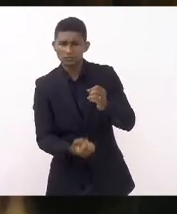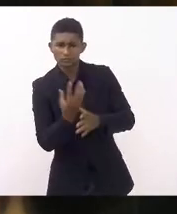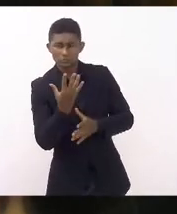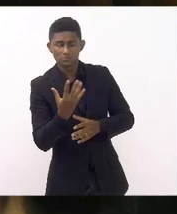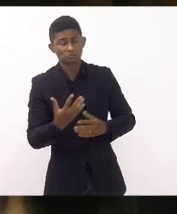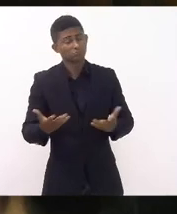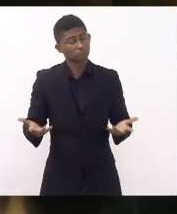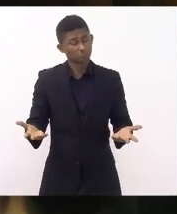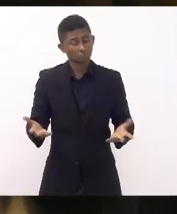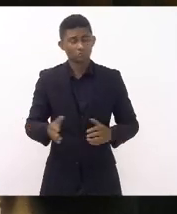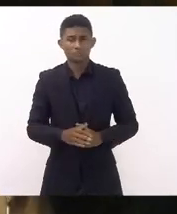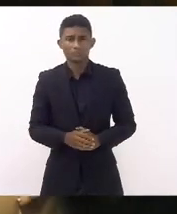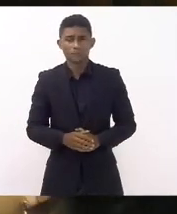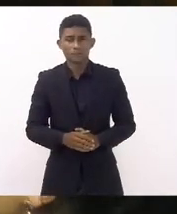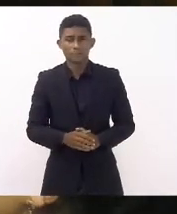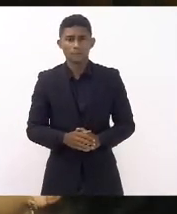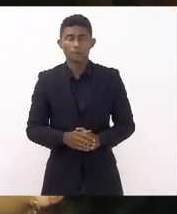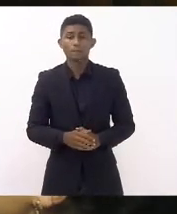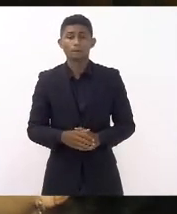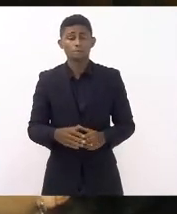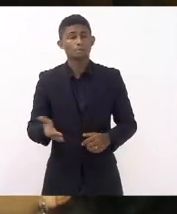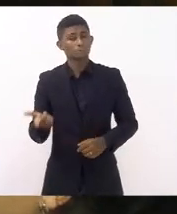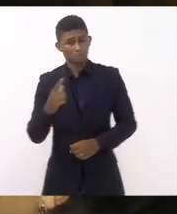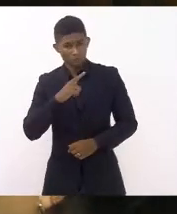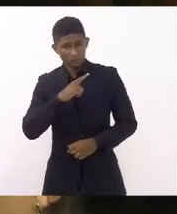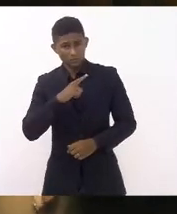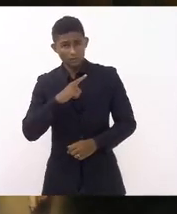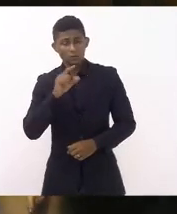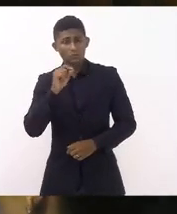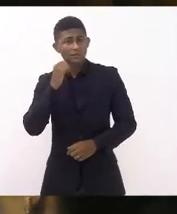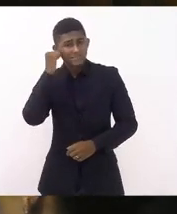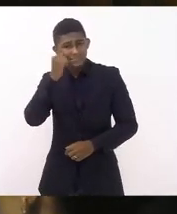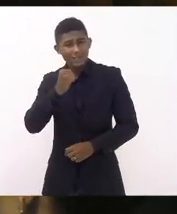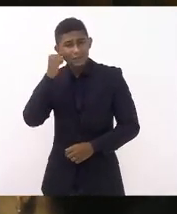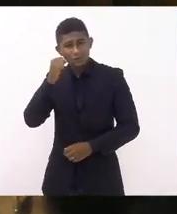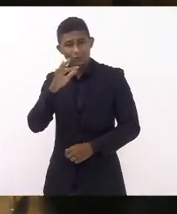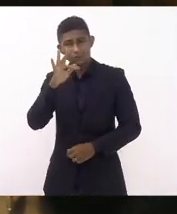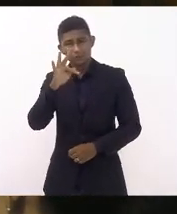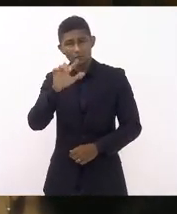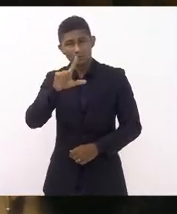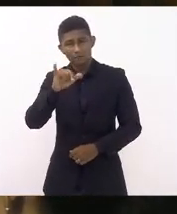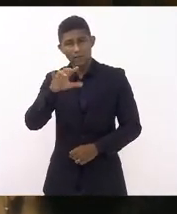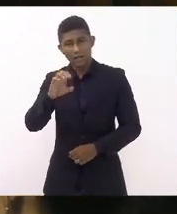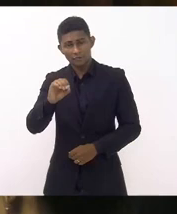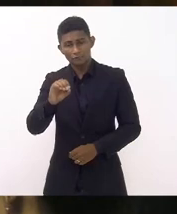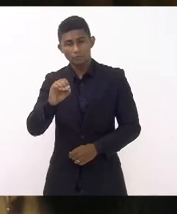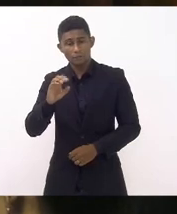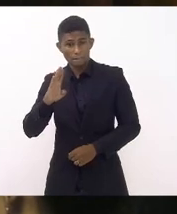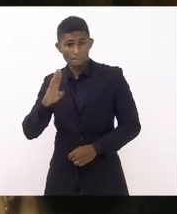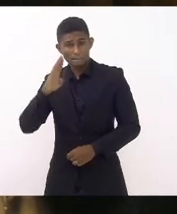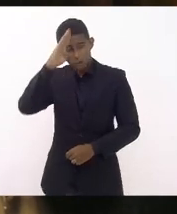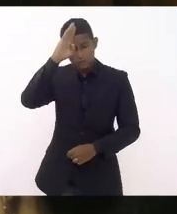Neste cenário nacional, temos a figura do senador Flávio Bolsonaro, que ele é sim o zelador